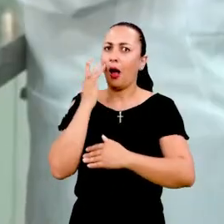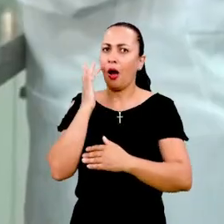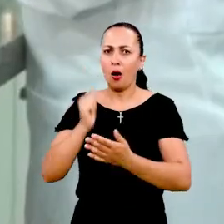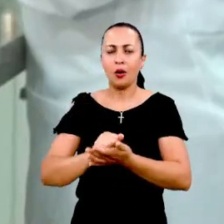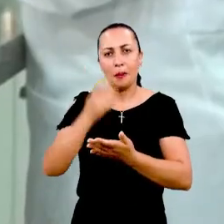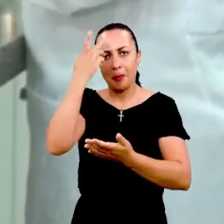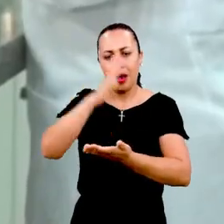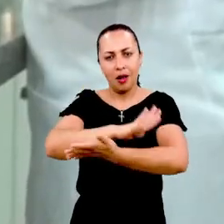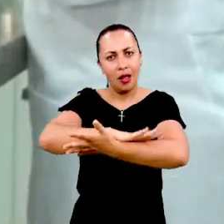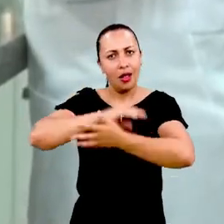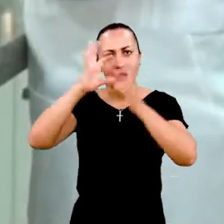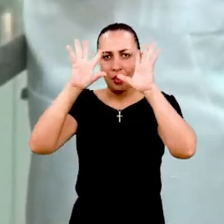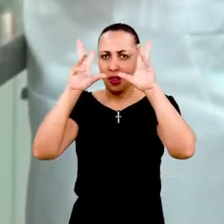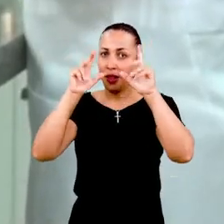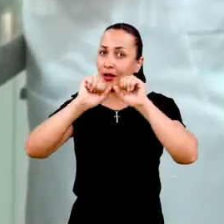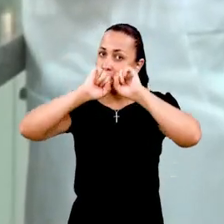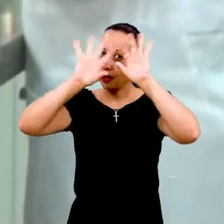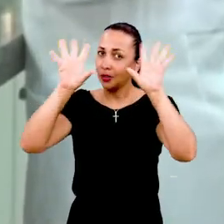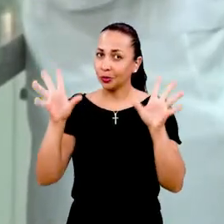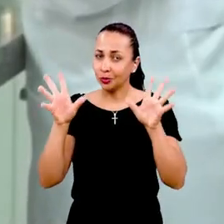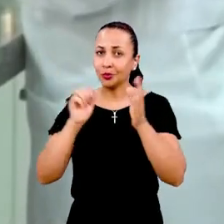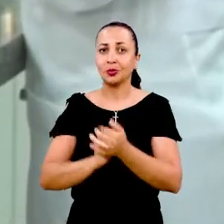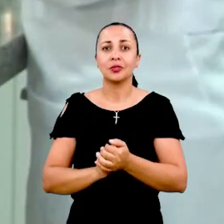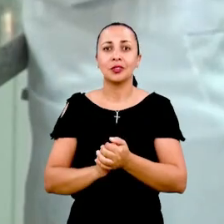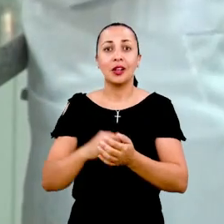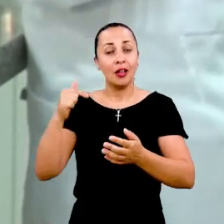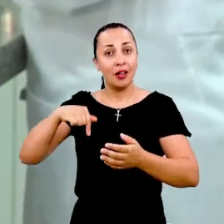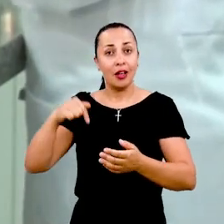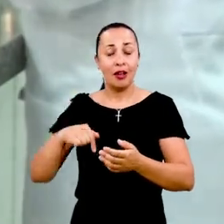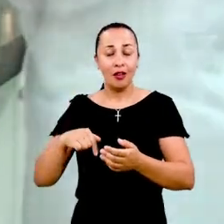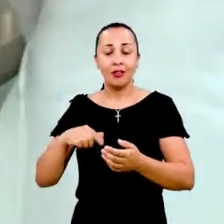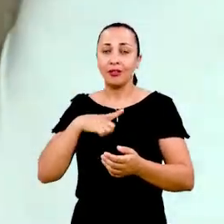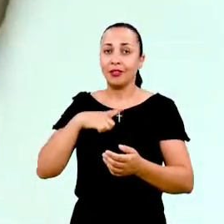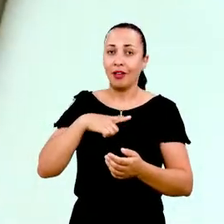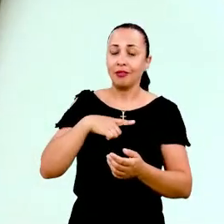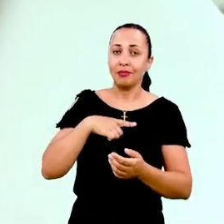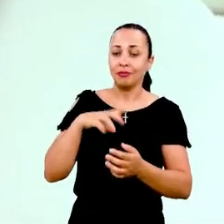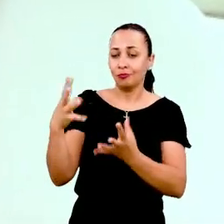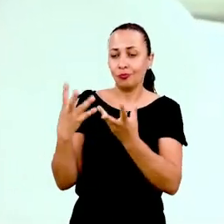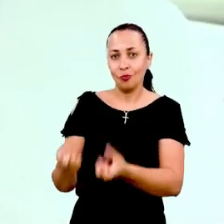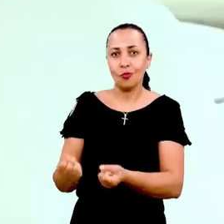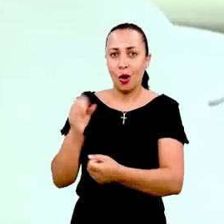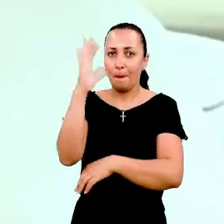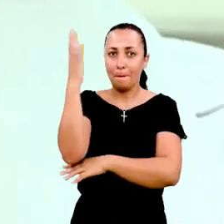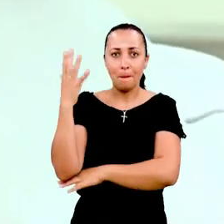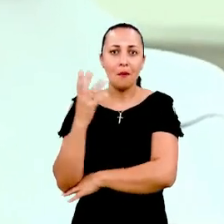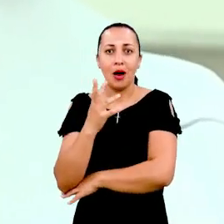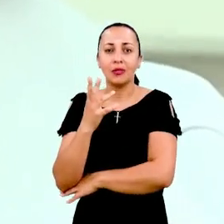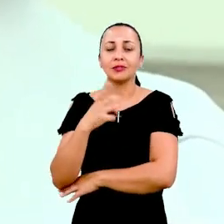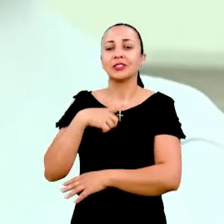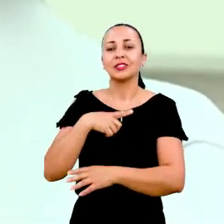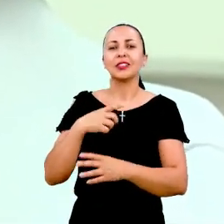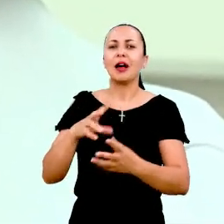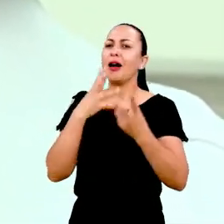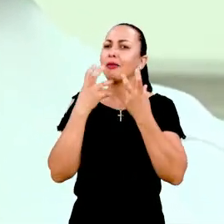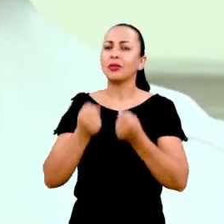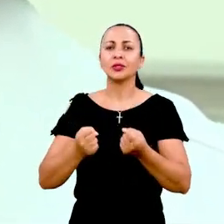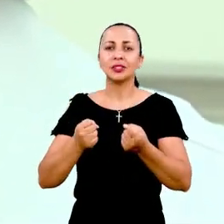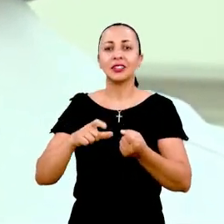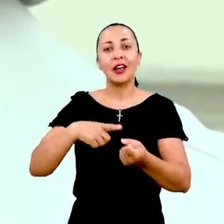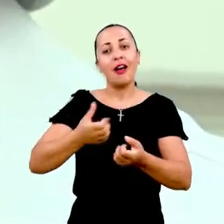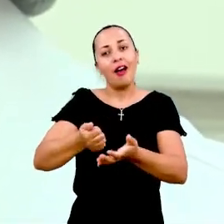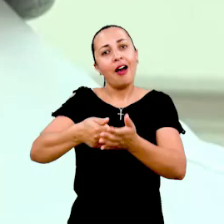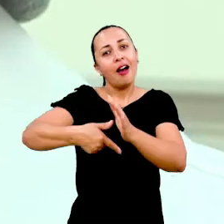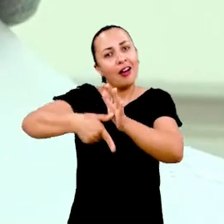para clareadores, E a nossa aroeira do sertão, além de ter essa atividade clareadora, ele tem uma excelente